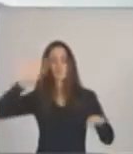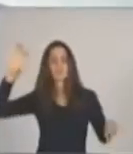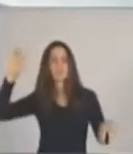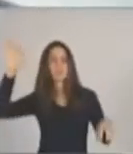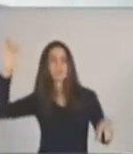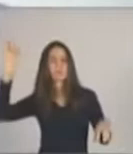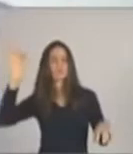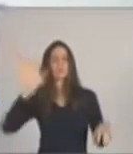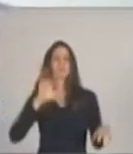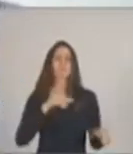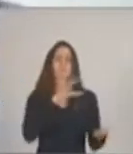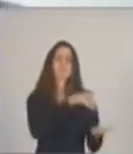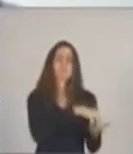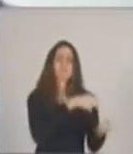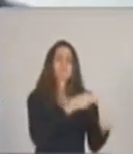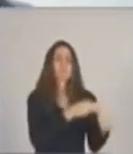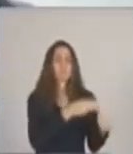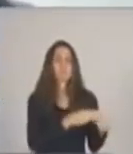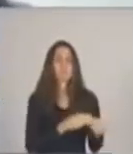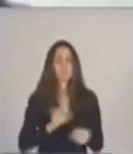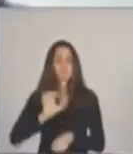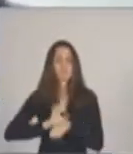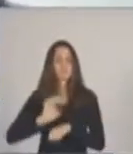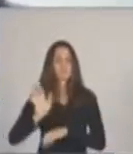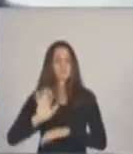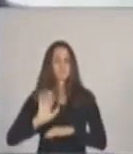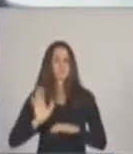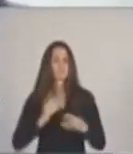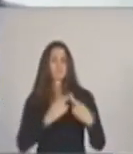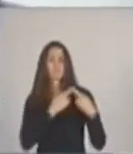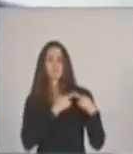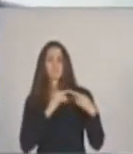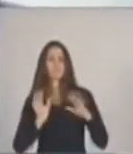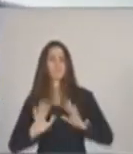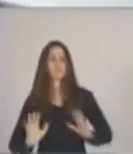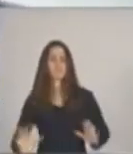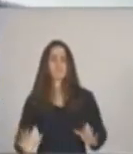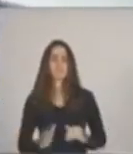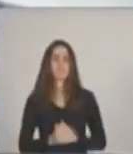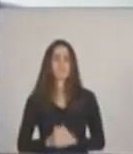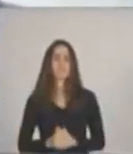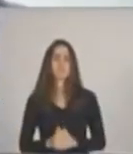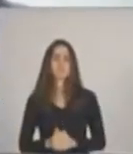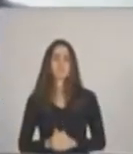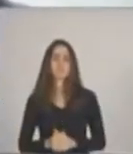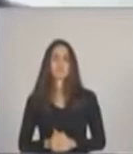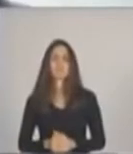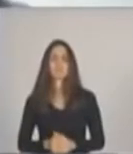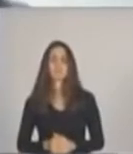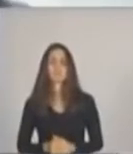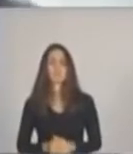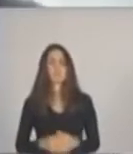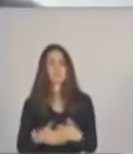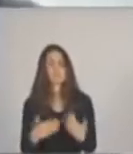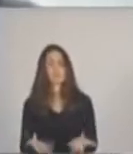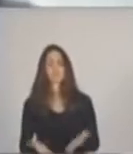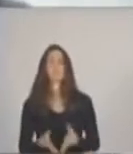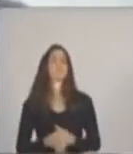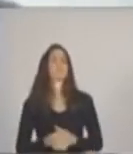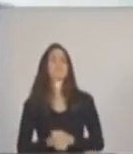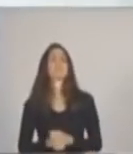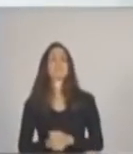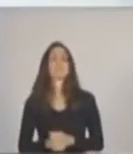poderes, e tirando aí o governo estadual, né, a competência do governo estadual. Então, assim, mas